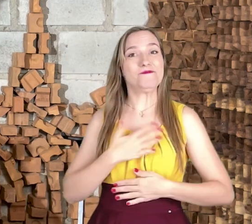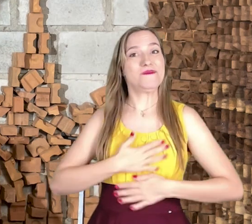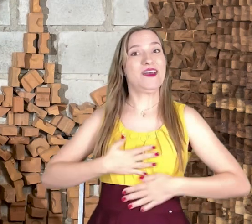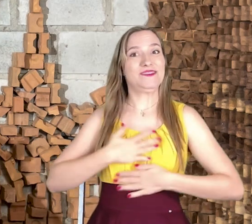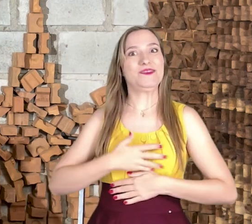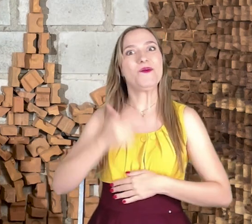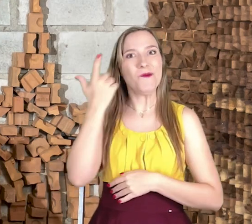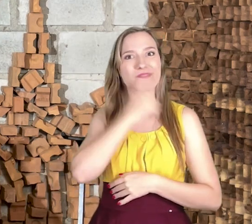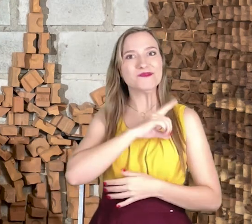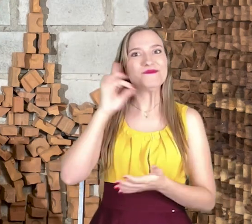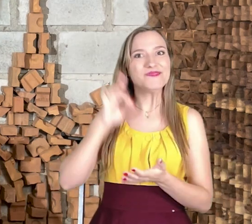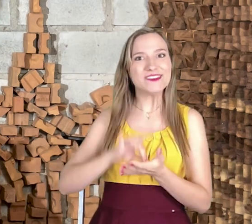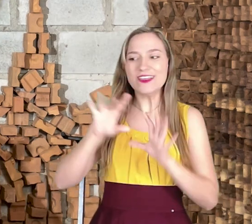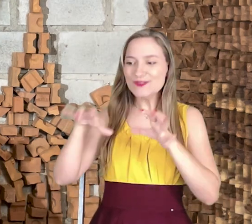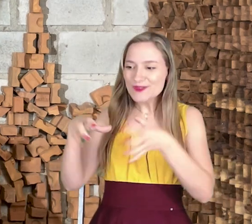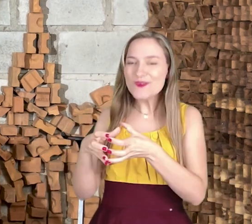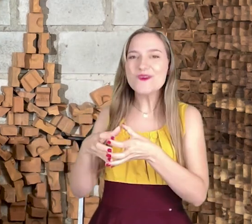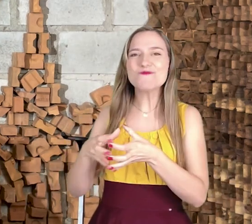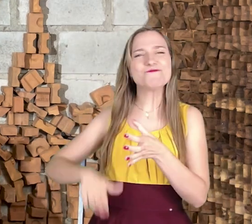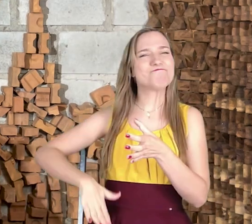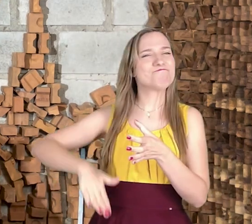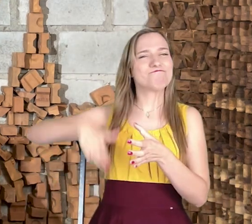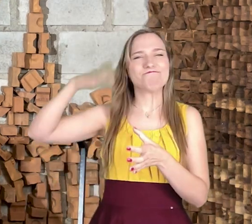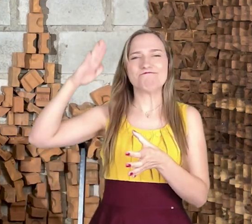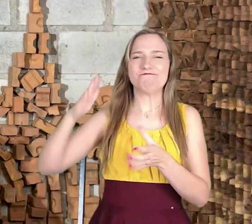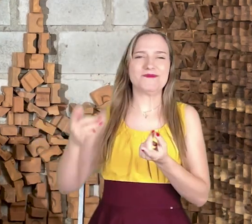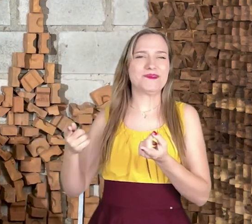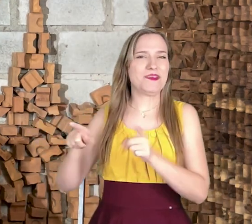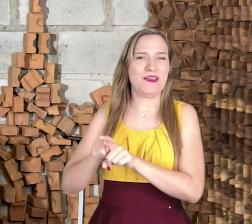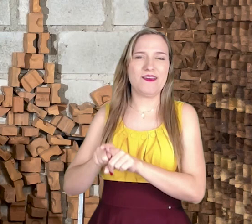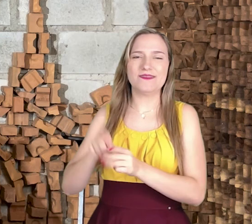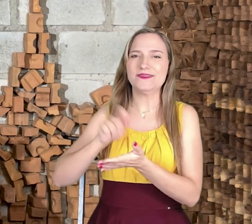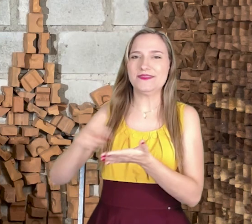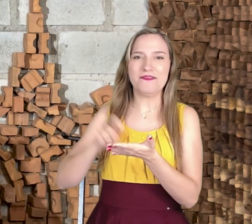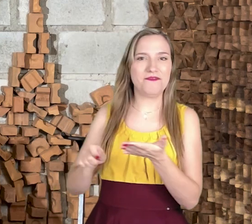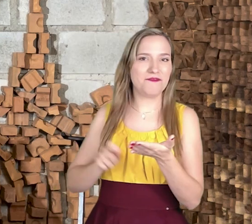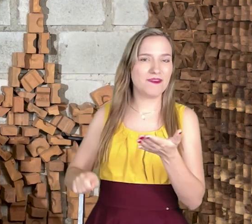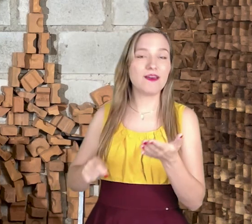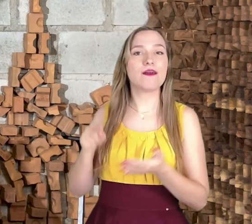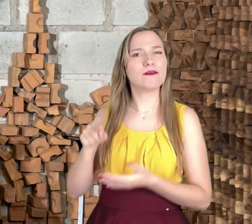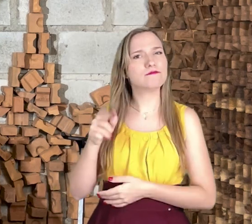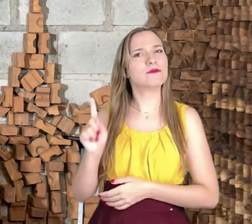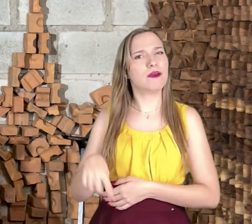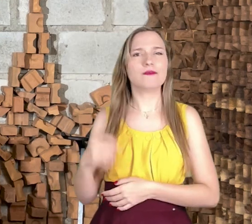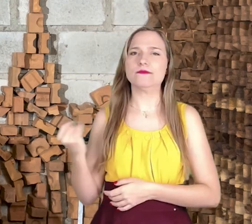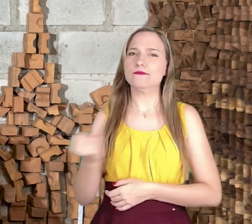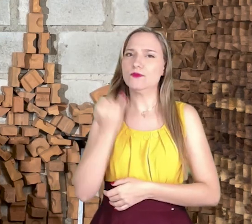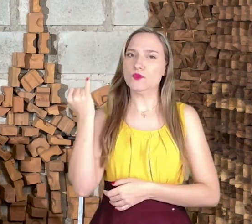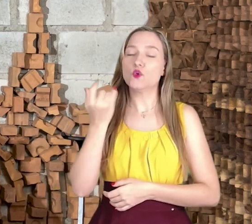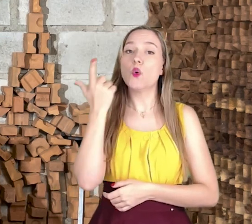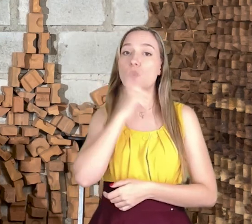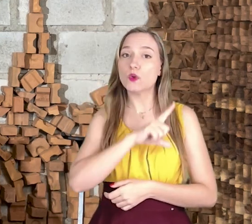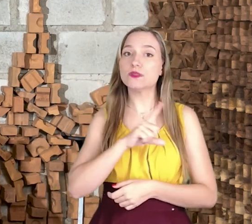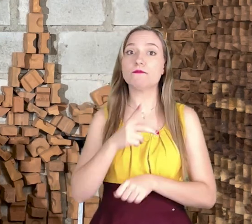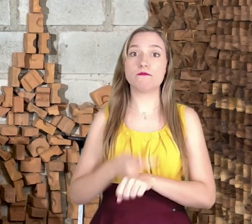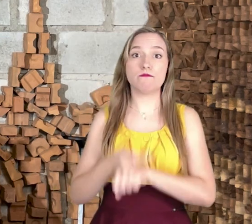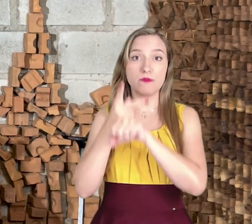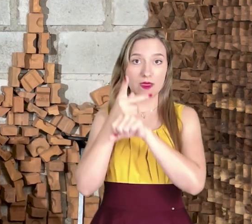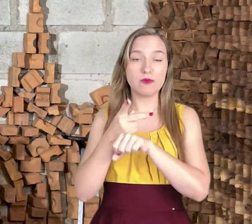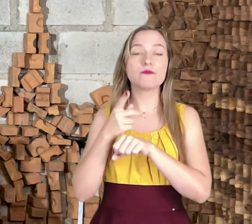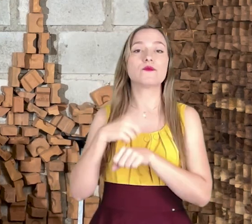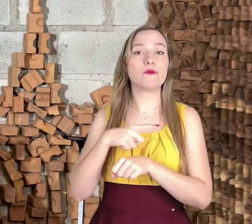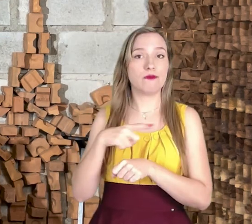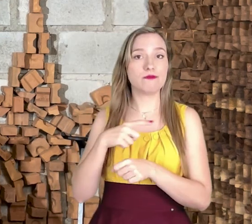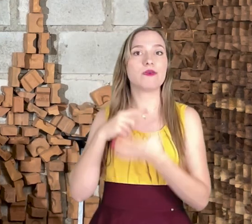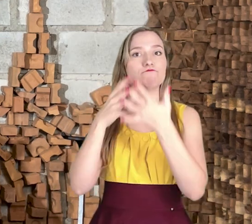parceiros de composição desde o princípio, e essa aqui foi uma das mais relevantes. A gente venceu um festival de composição, já foi